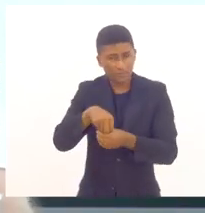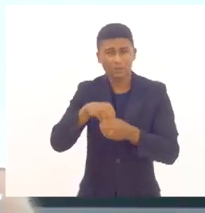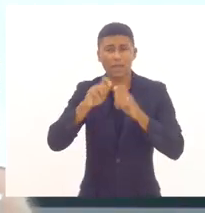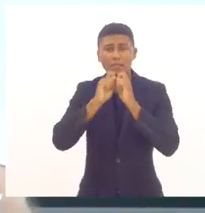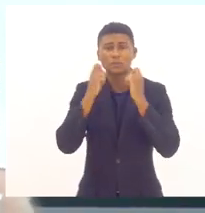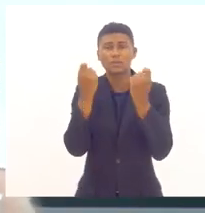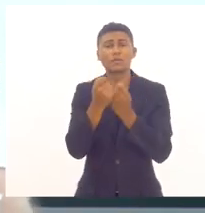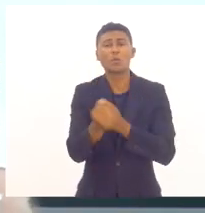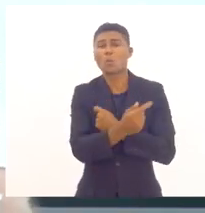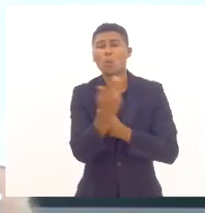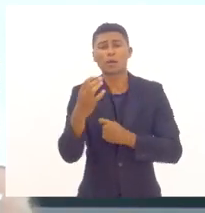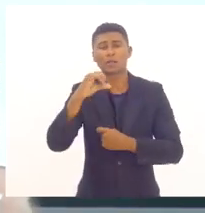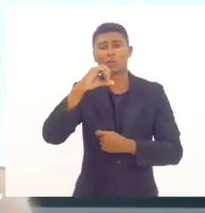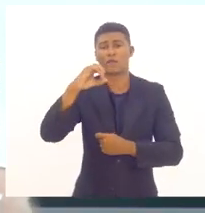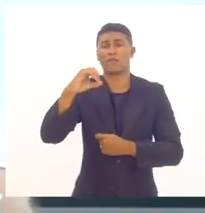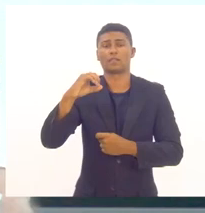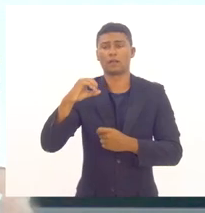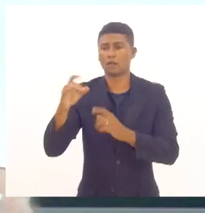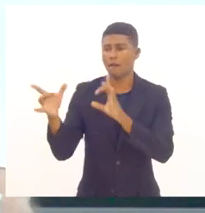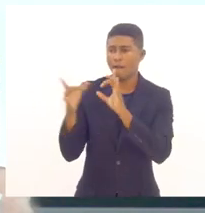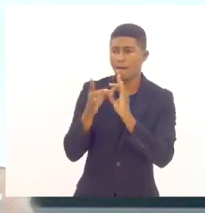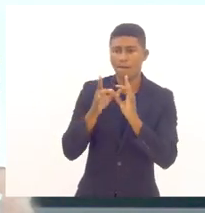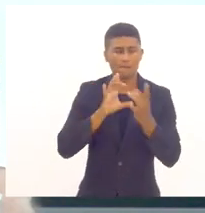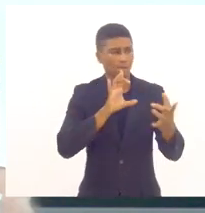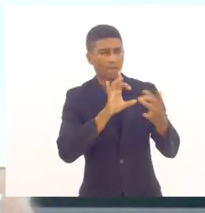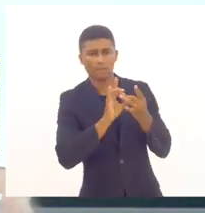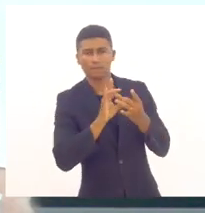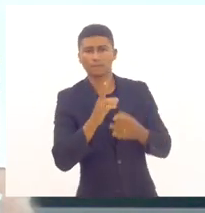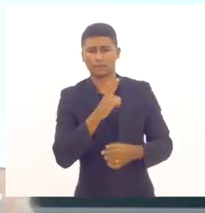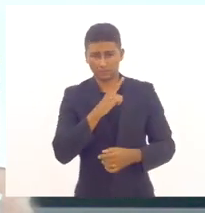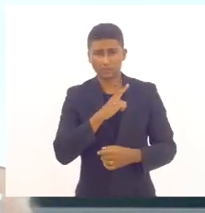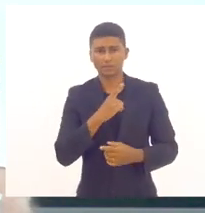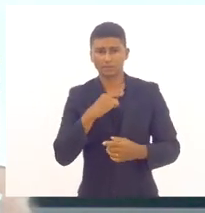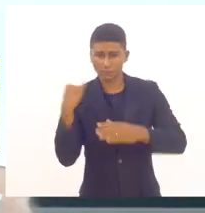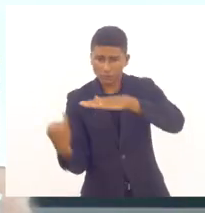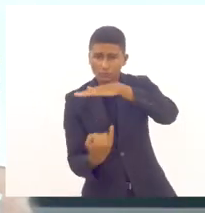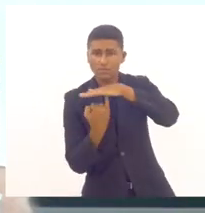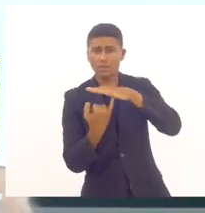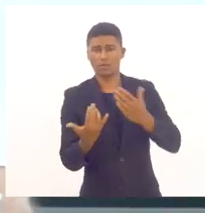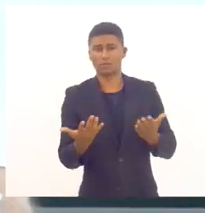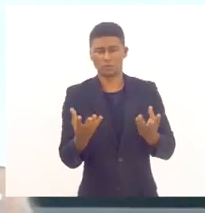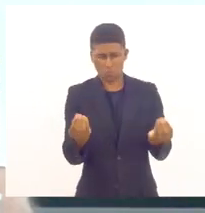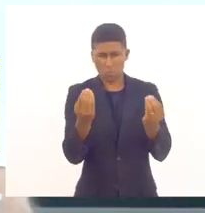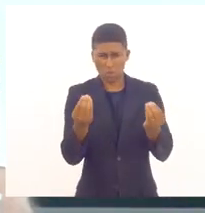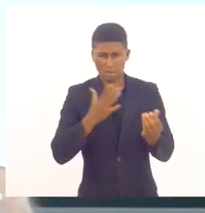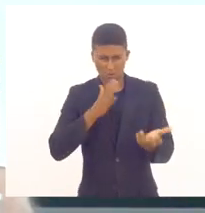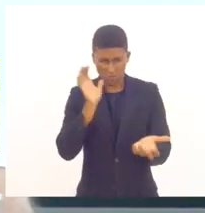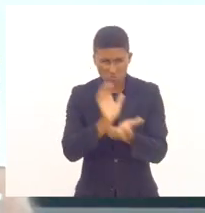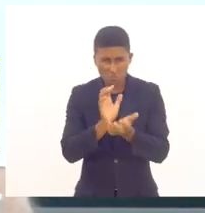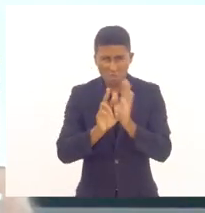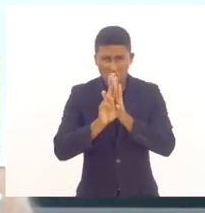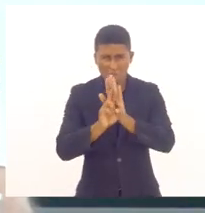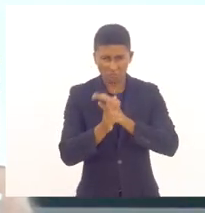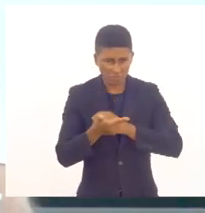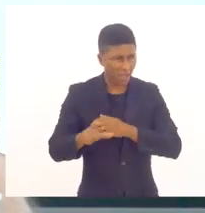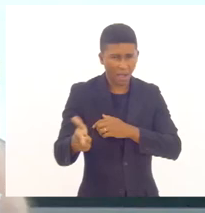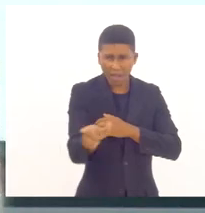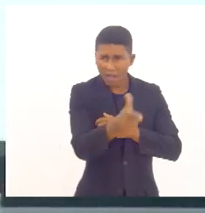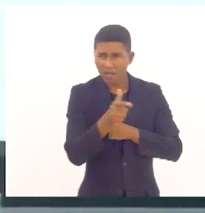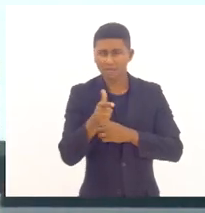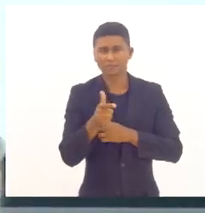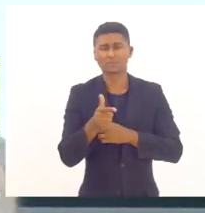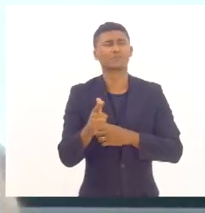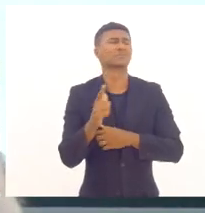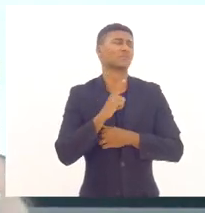associações filiadas a ela, a nossa instituição. Então, como que a minha federação não tem representatividade? E como